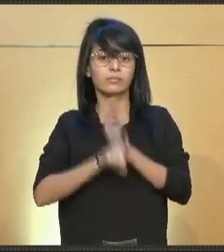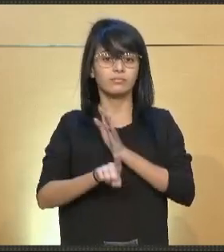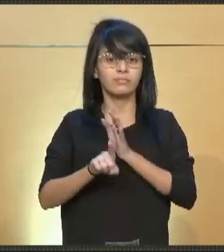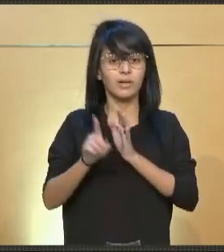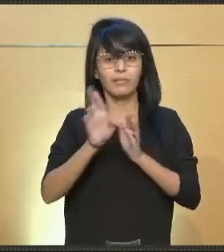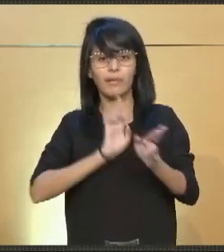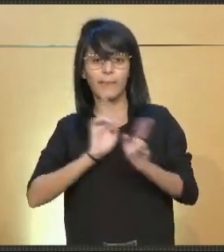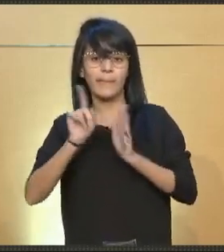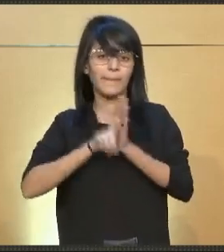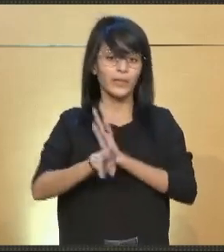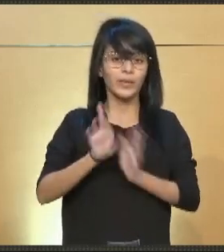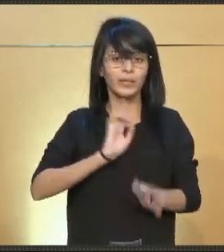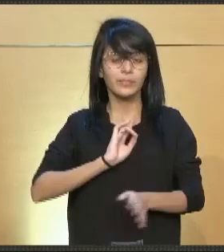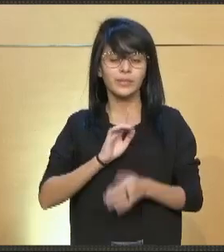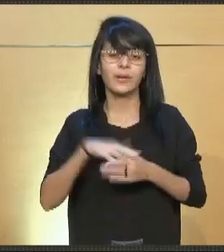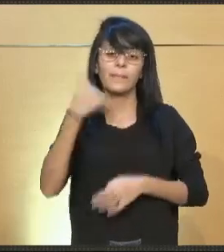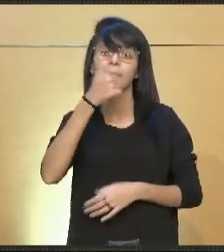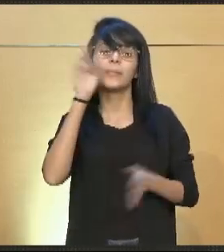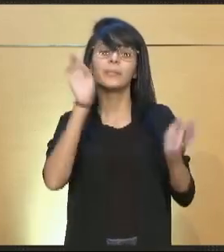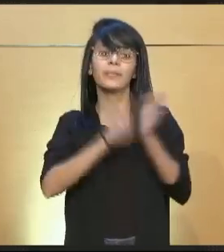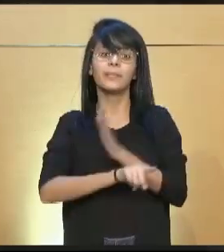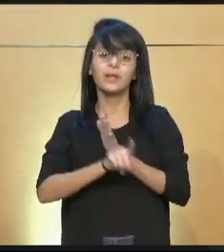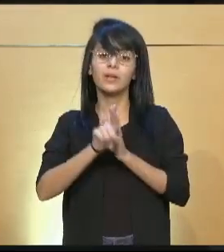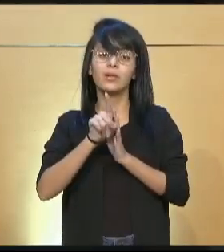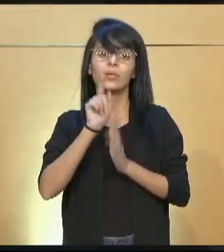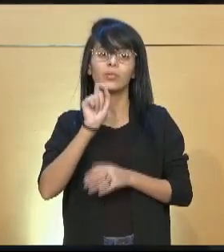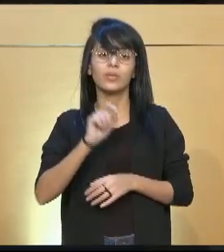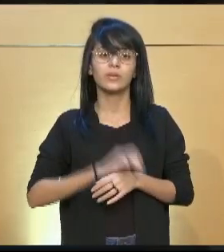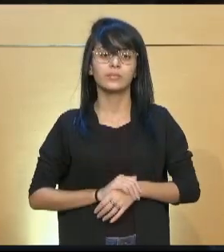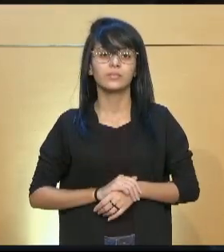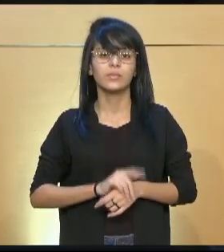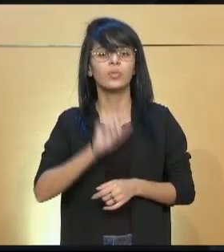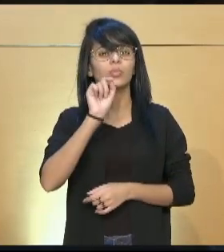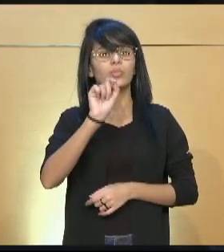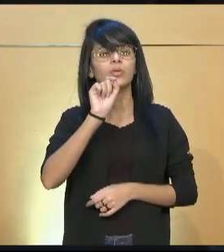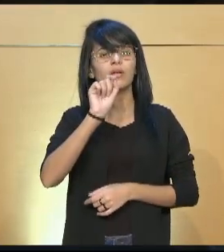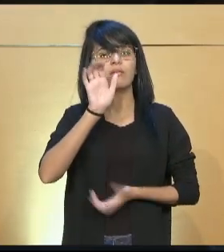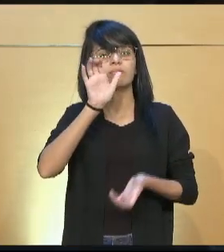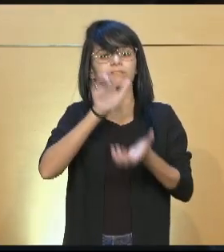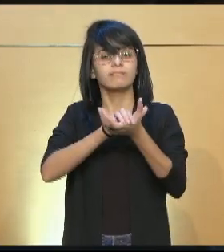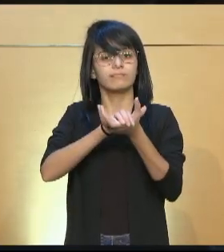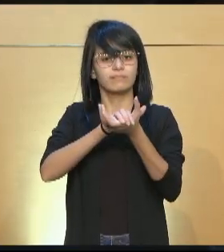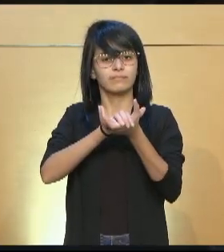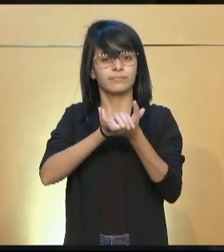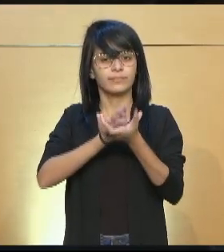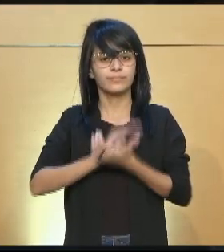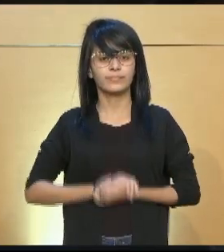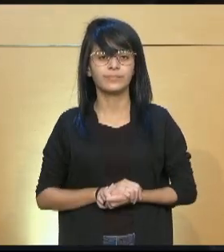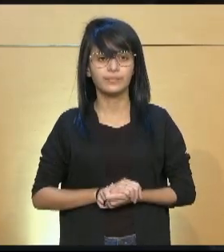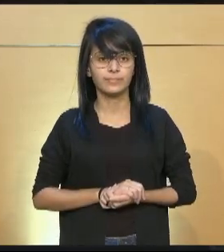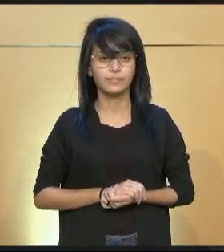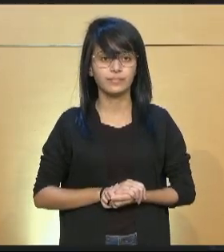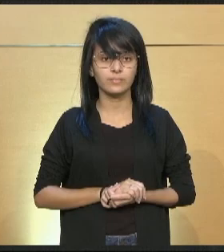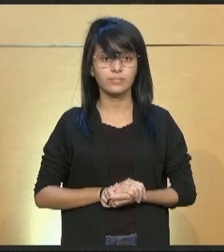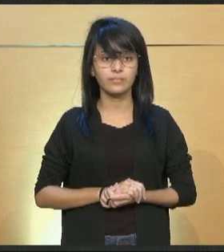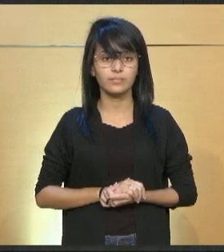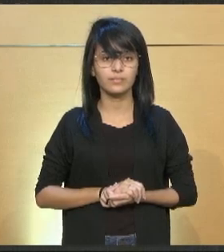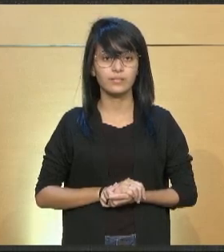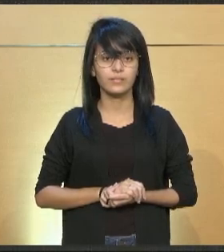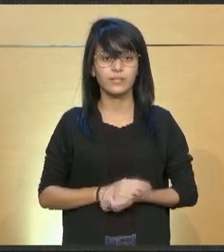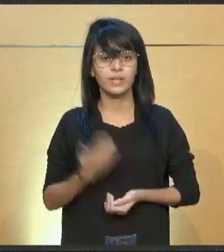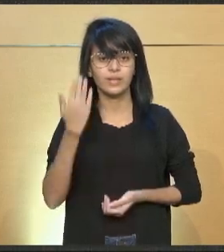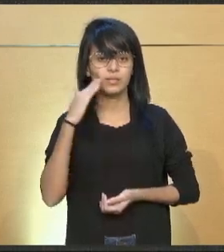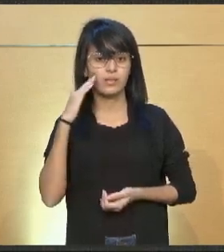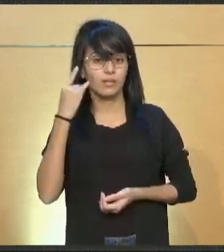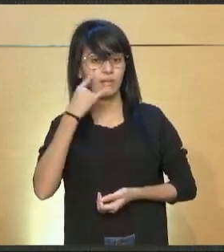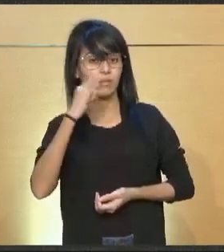perguntas. Minha primeira pergunta vai ser: o que é o casamento? Para entender o adultério,